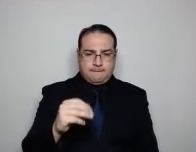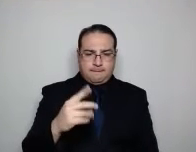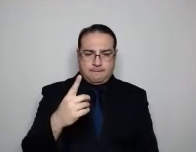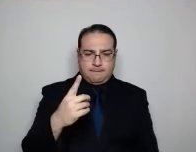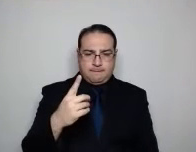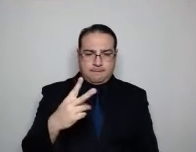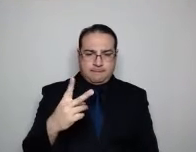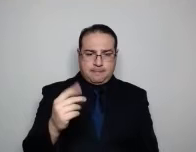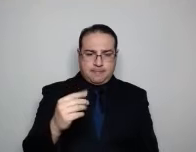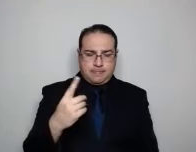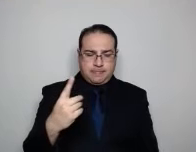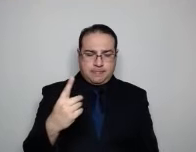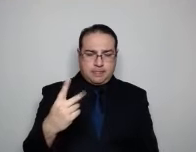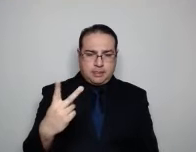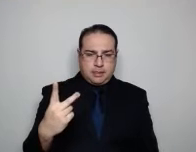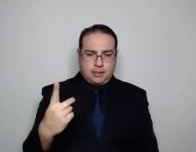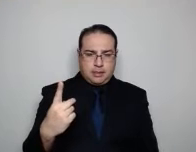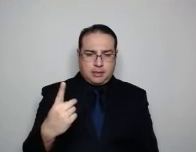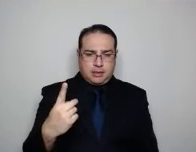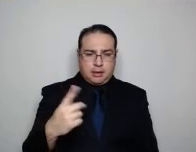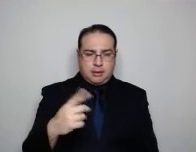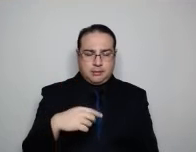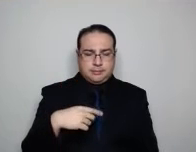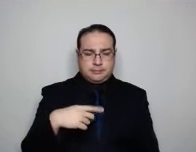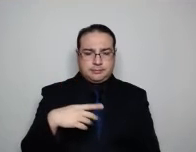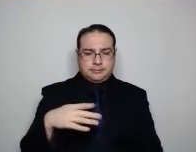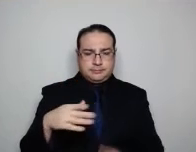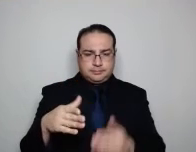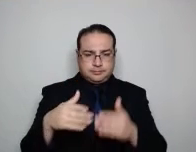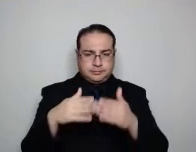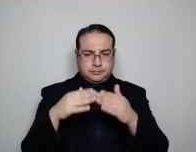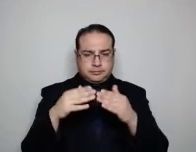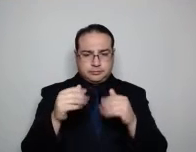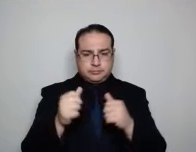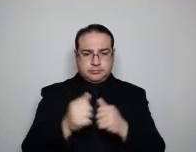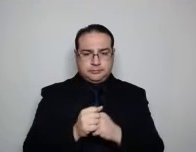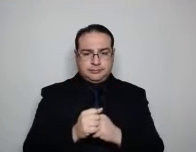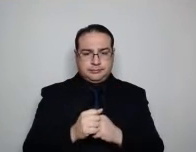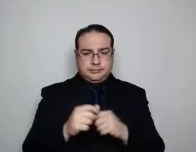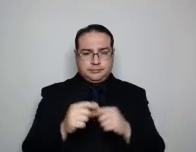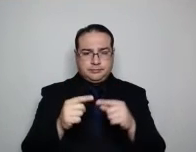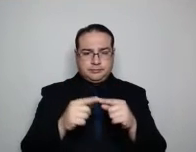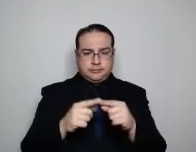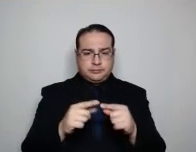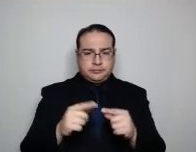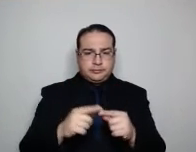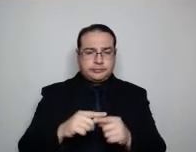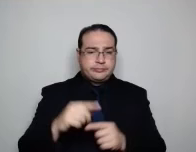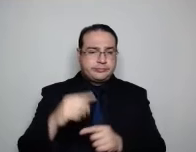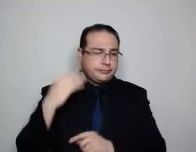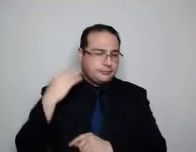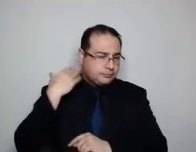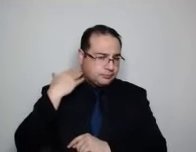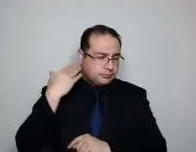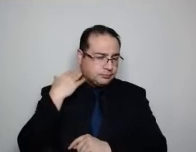08-00713-15-2021. Apelante apelado Banco Bradesco S.A. e apelante apelada Jovelina Sabina da